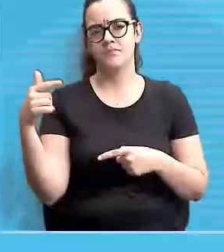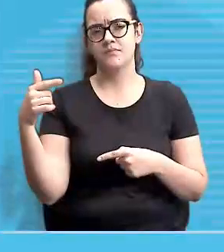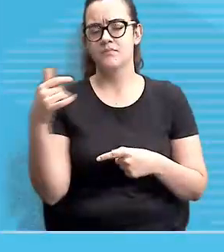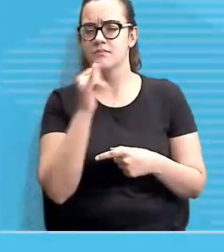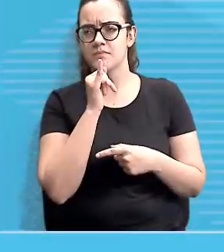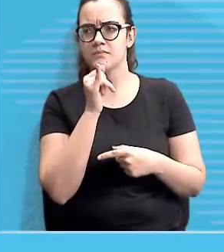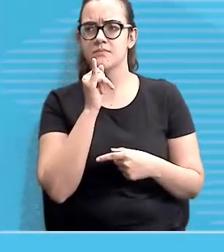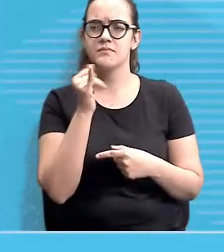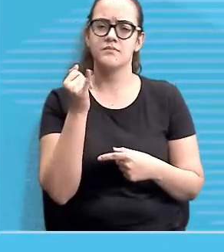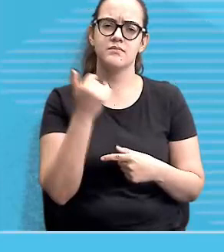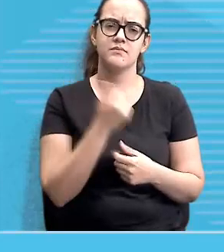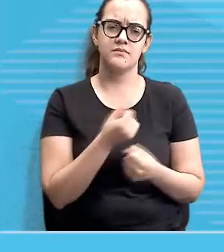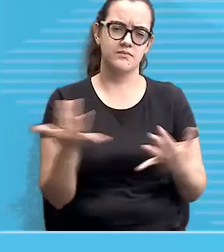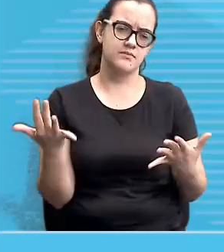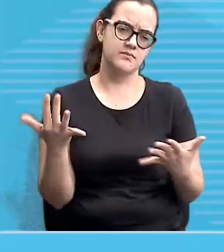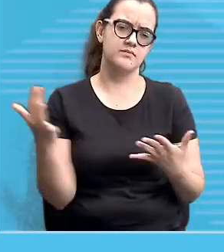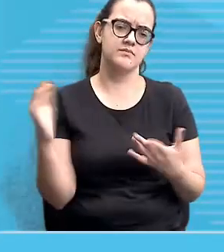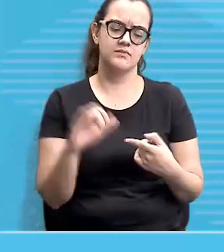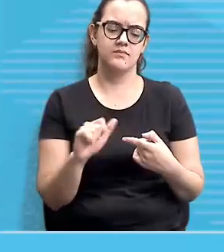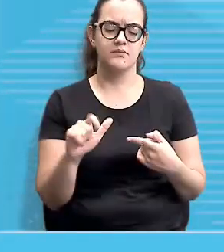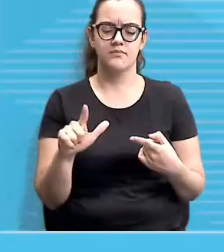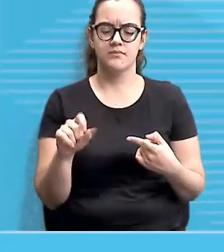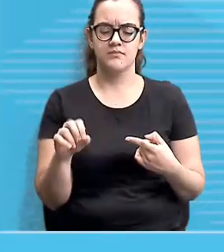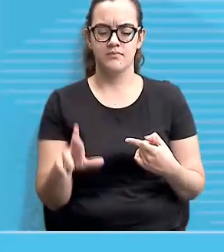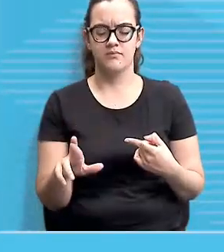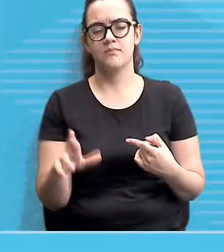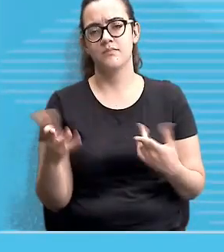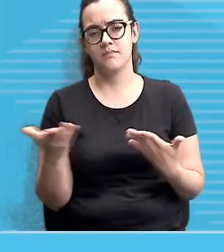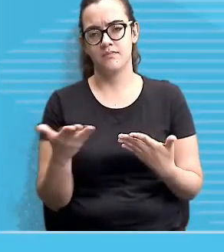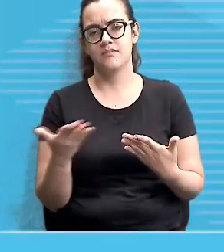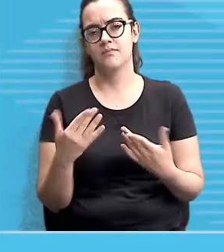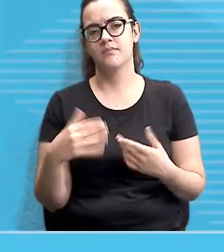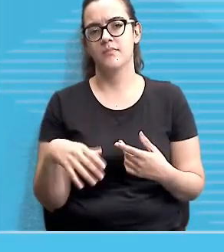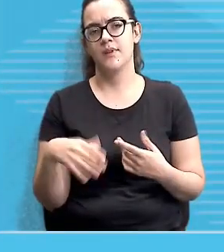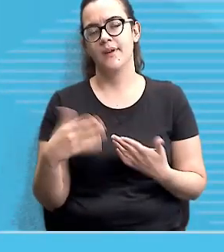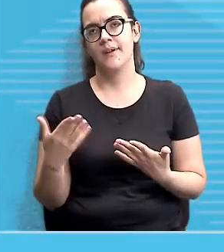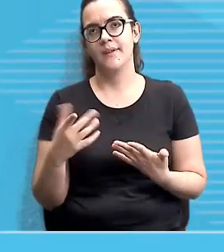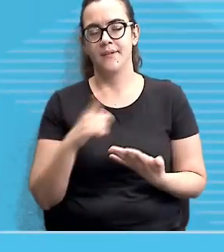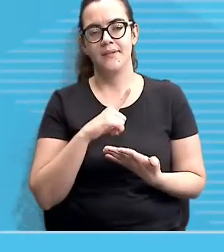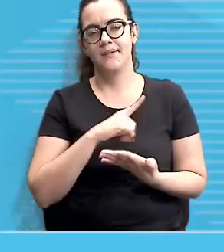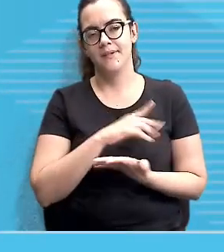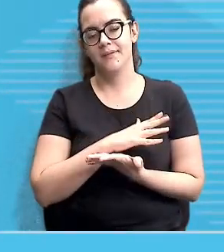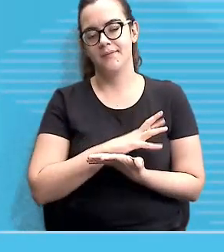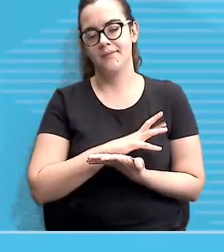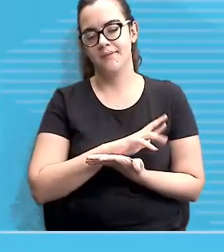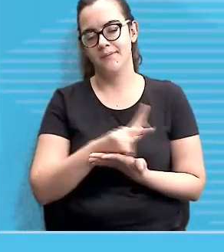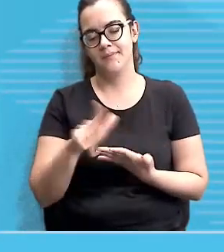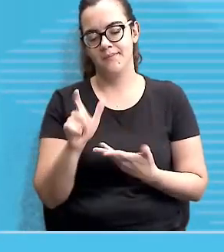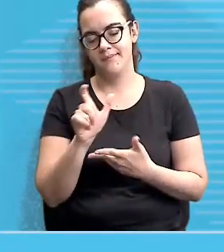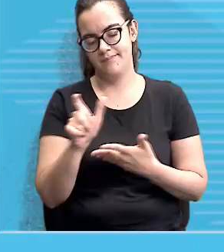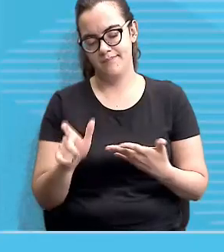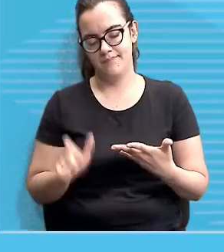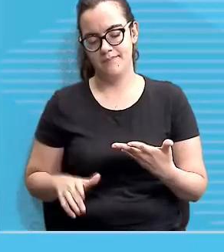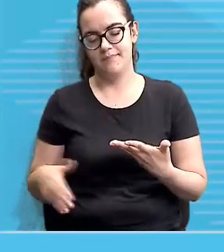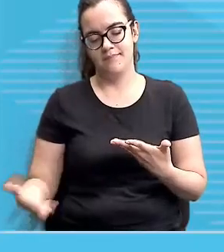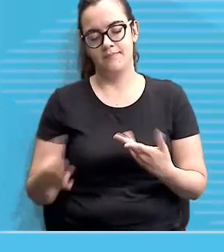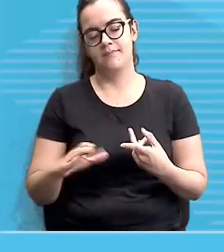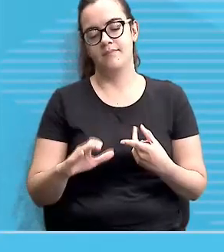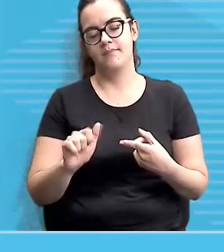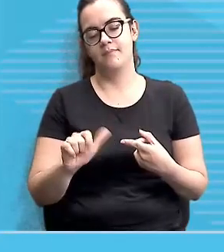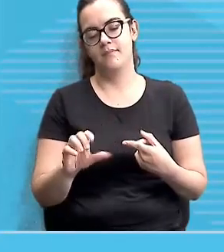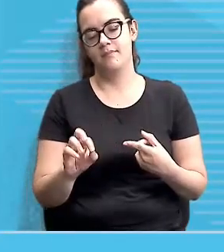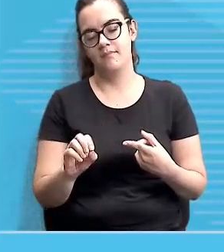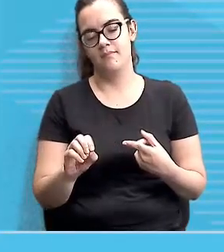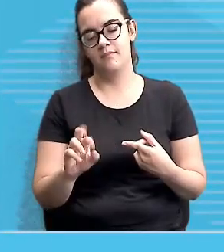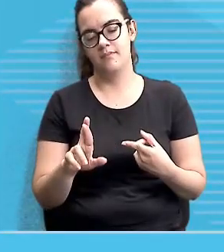sensível nesse segundo horário gente vai trabalhar só com questões minhas tá